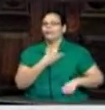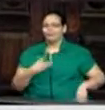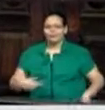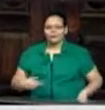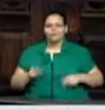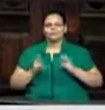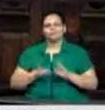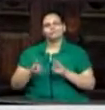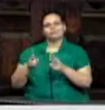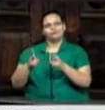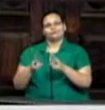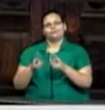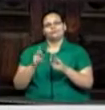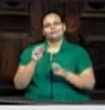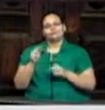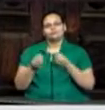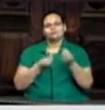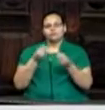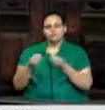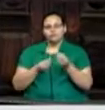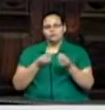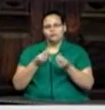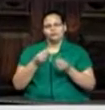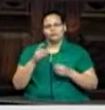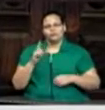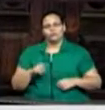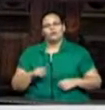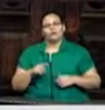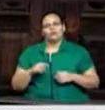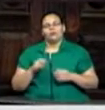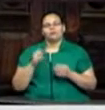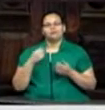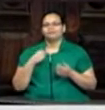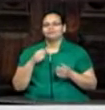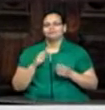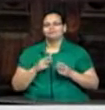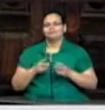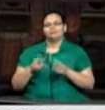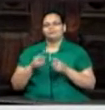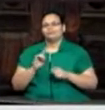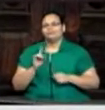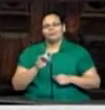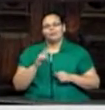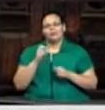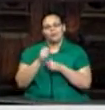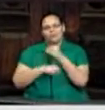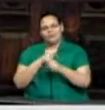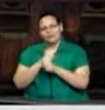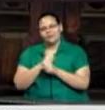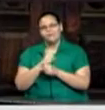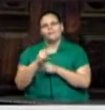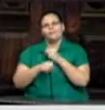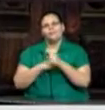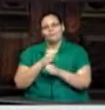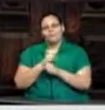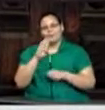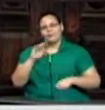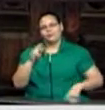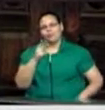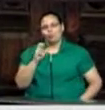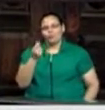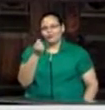continue sinalizando com a diretriz de abrir mão de, a cada ano, bilhões e bilhões de